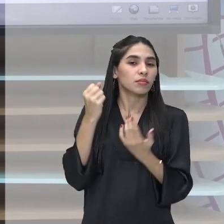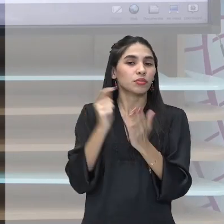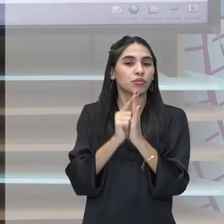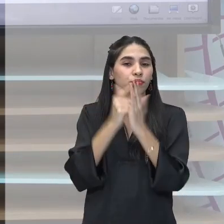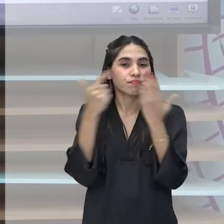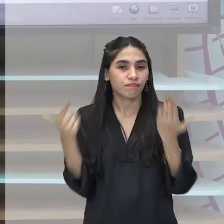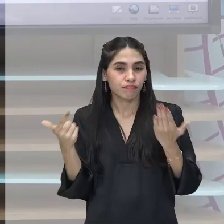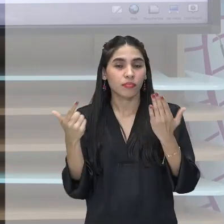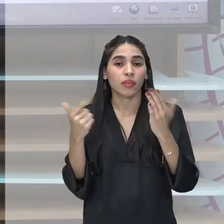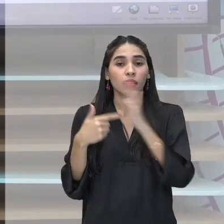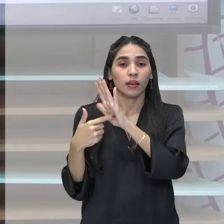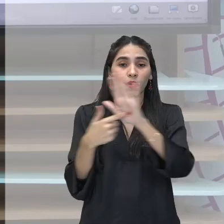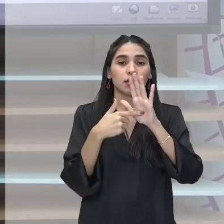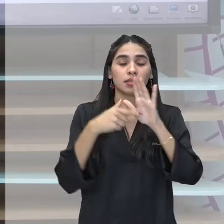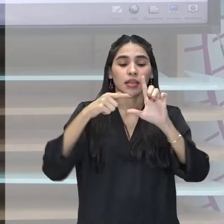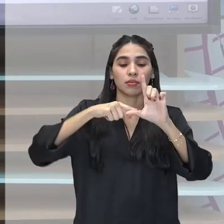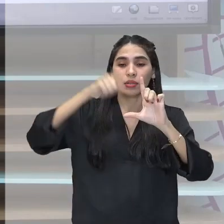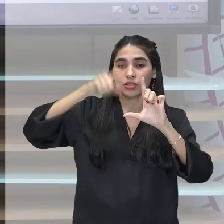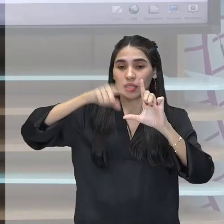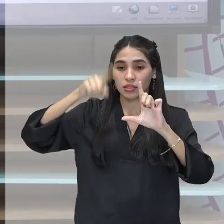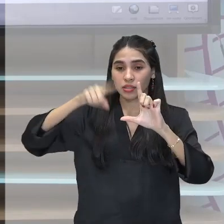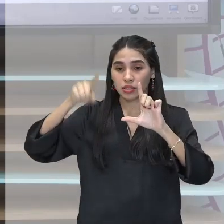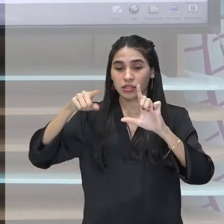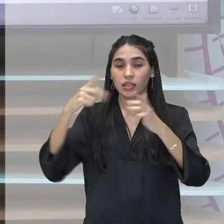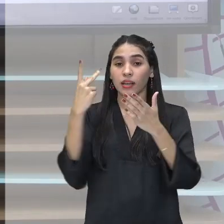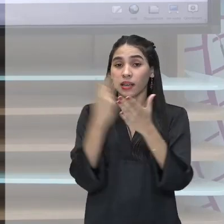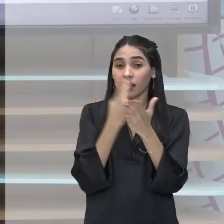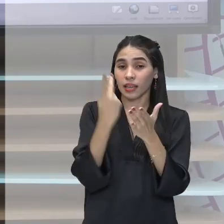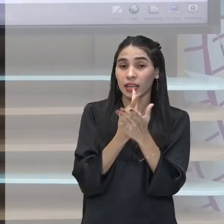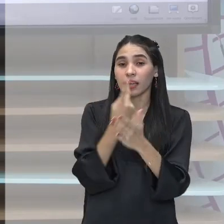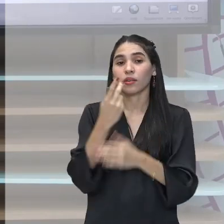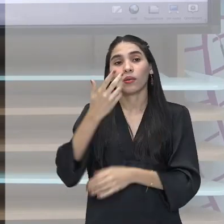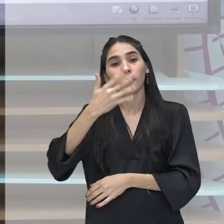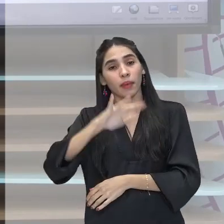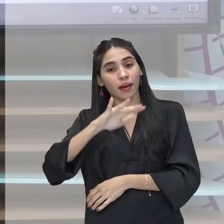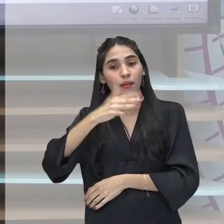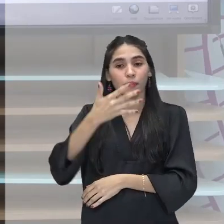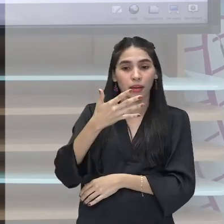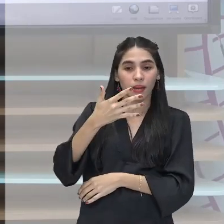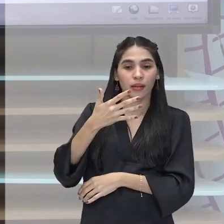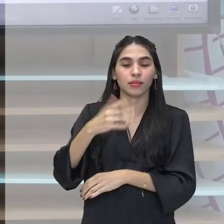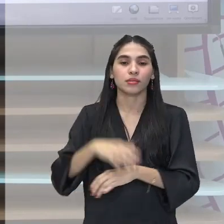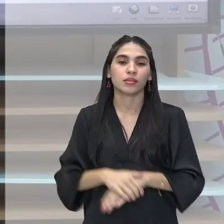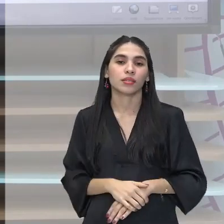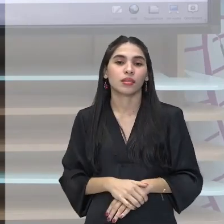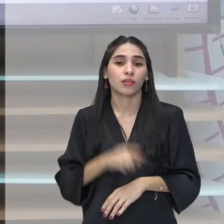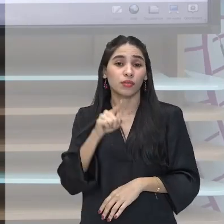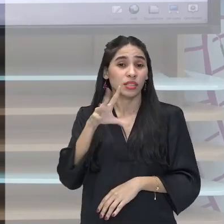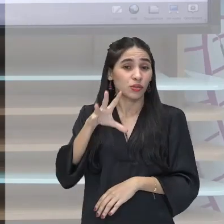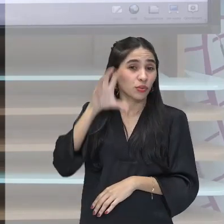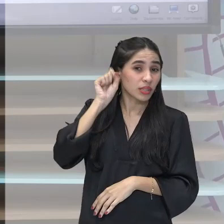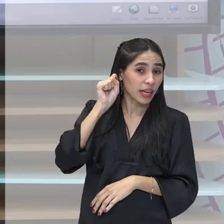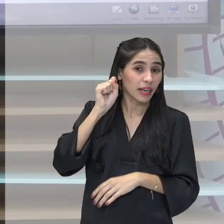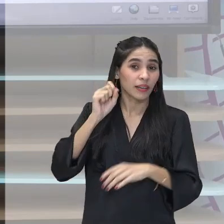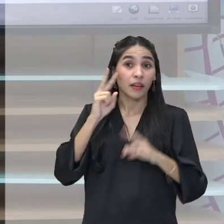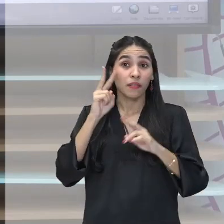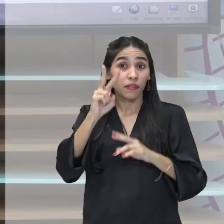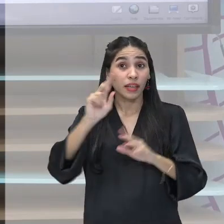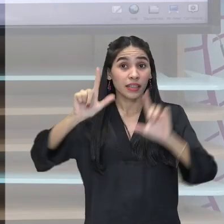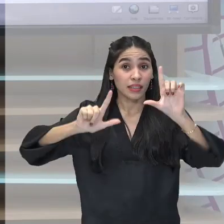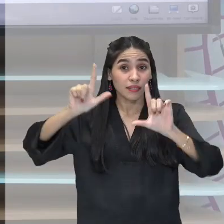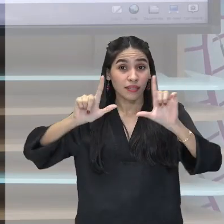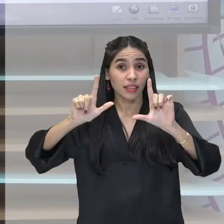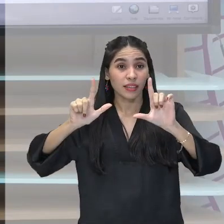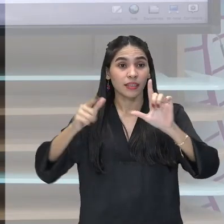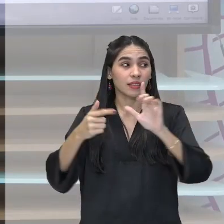quando é apresentada estatística com erro de mais ou menos, é isso aqui. Quando vocês escutarem isso, o que está sendo apresentado